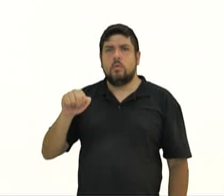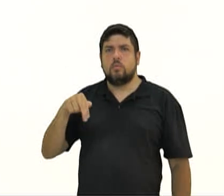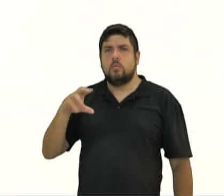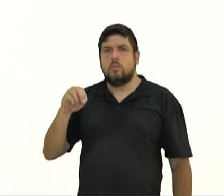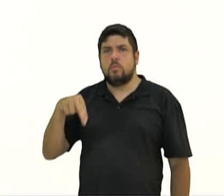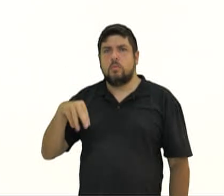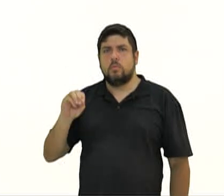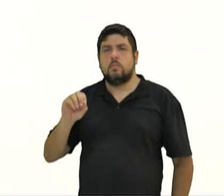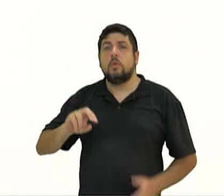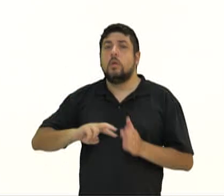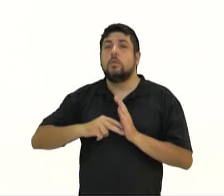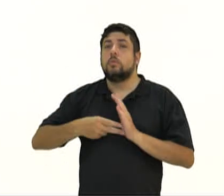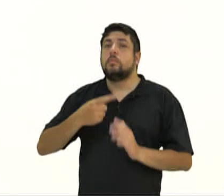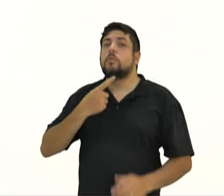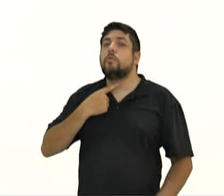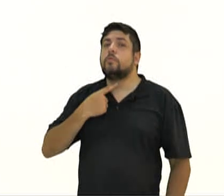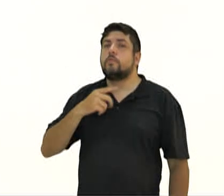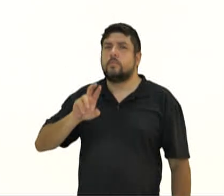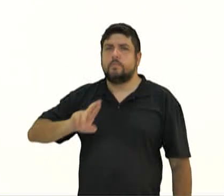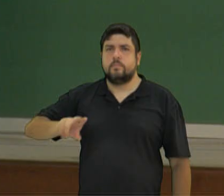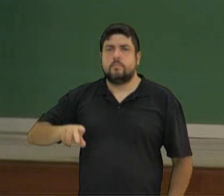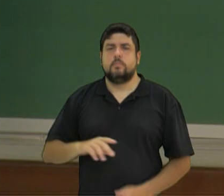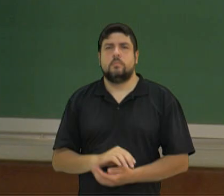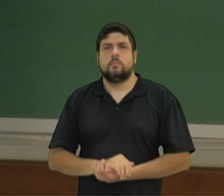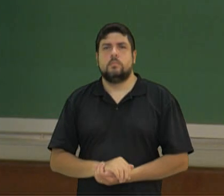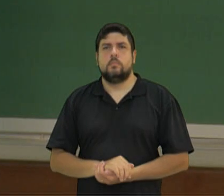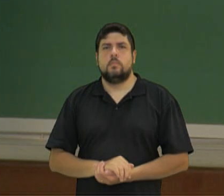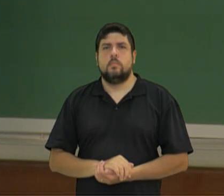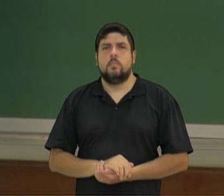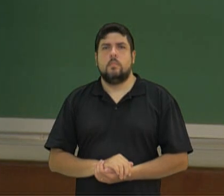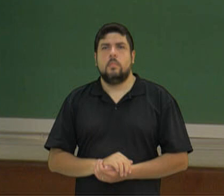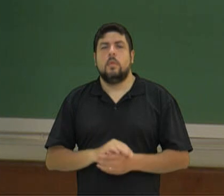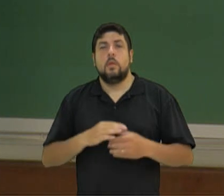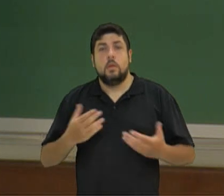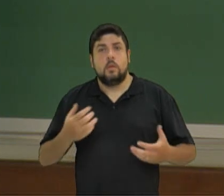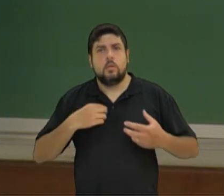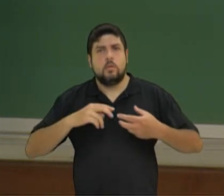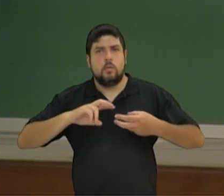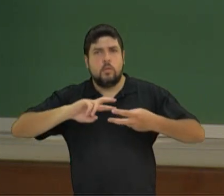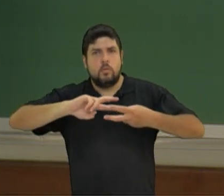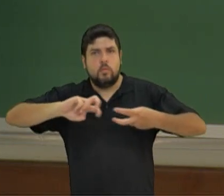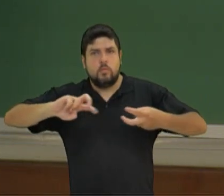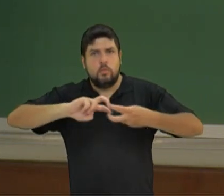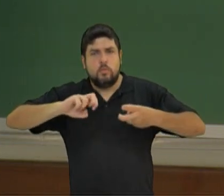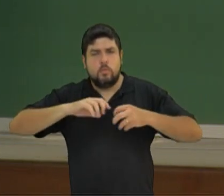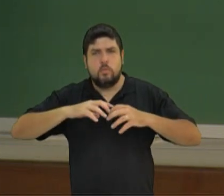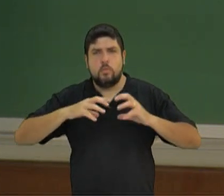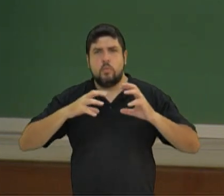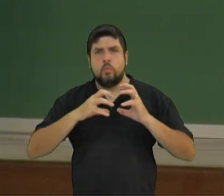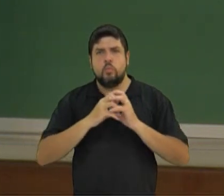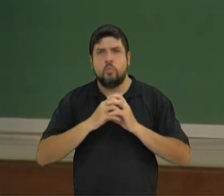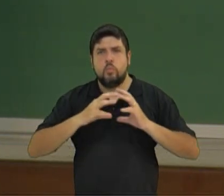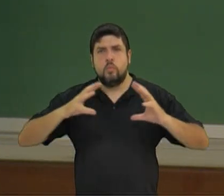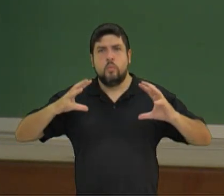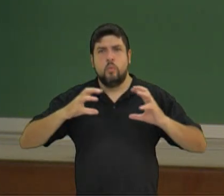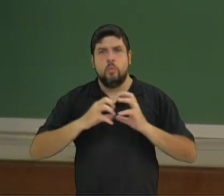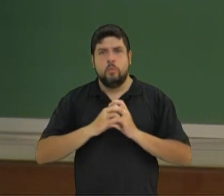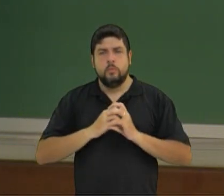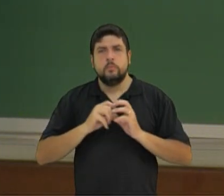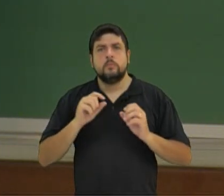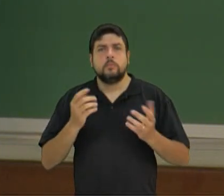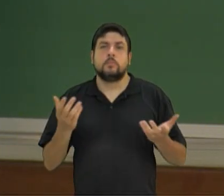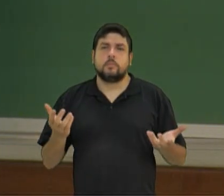Sempre, né? Nem sempre a contração dos músculos é suficiente para gerar um movimento. No caso dos músculos